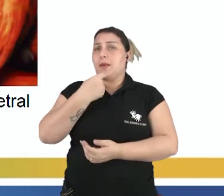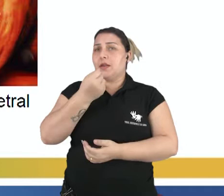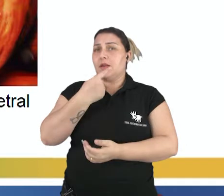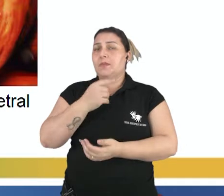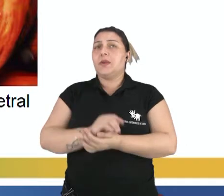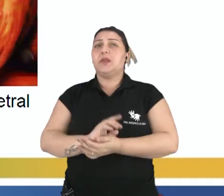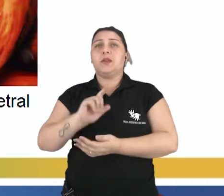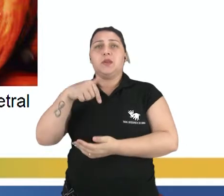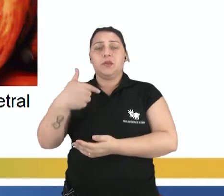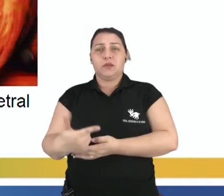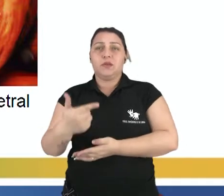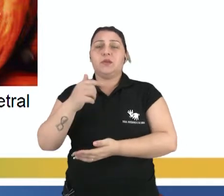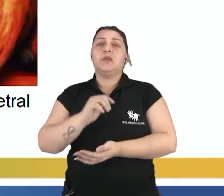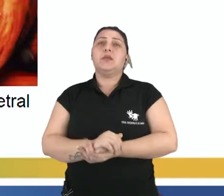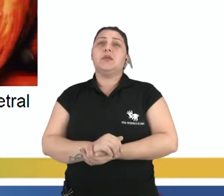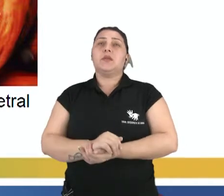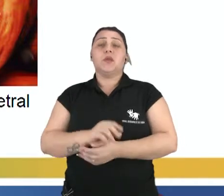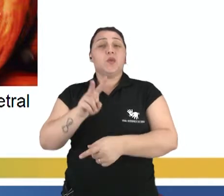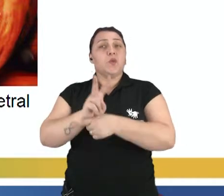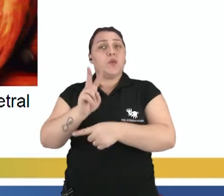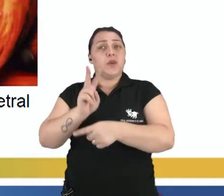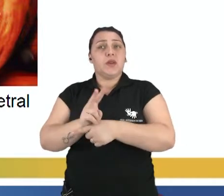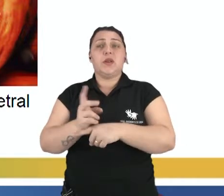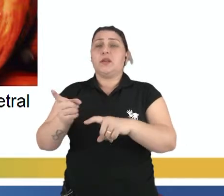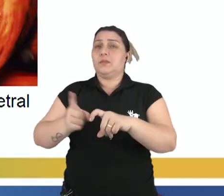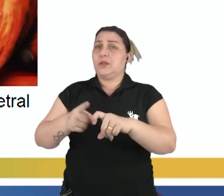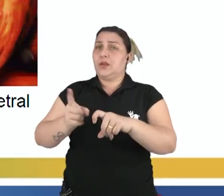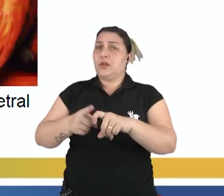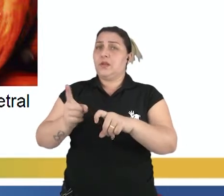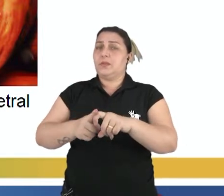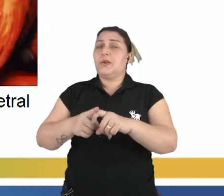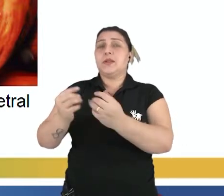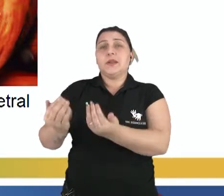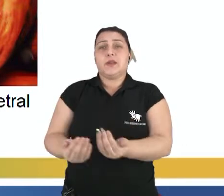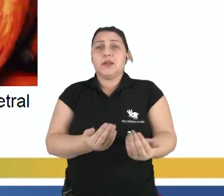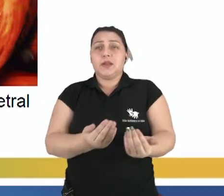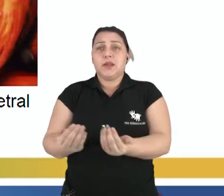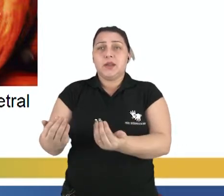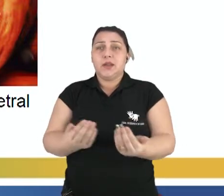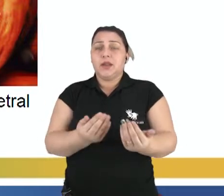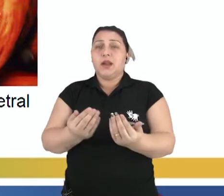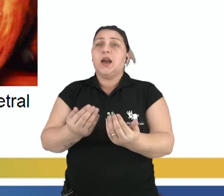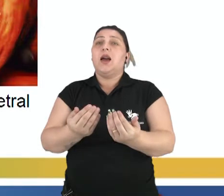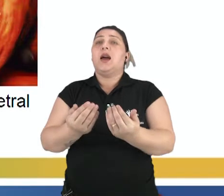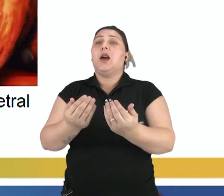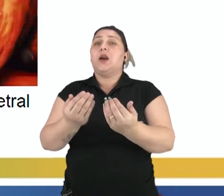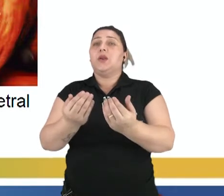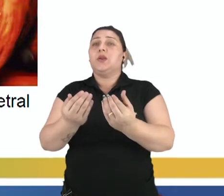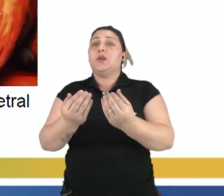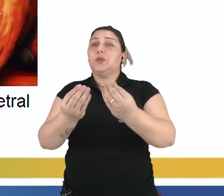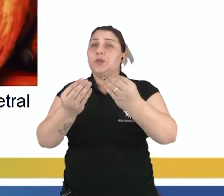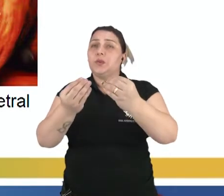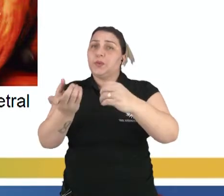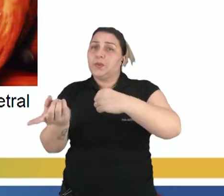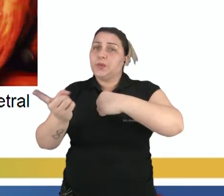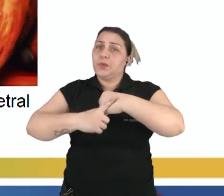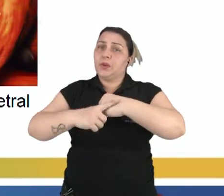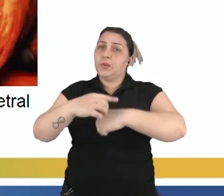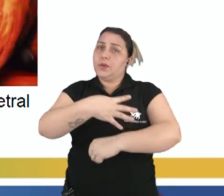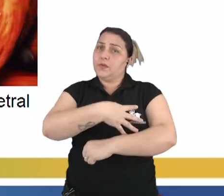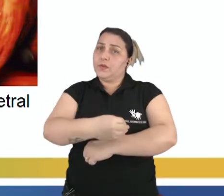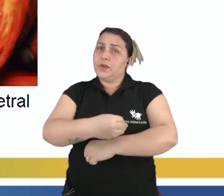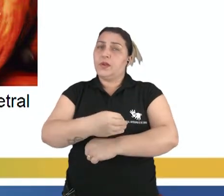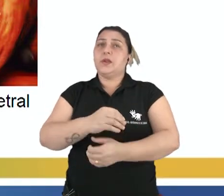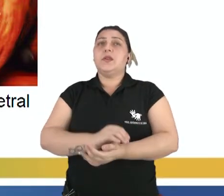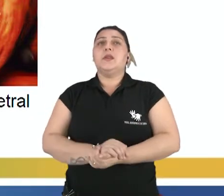medicamentos, entre outras coisas, de cuidados médicos para que essa mãe ela não transmita essa doença ao seu filho,